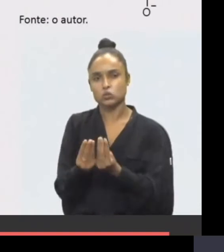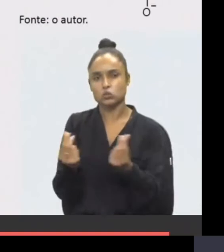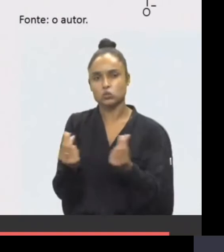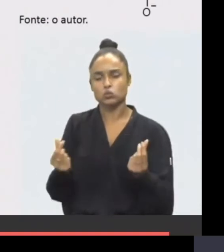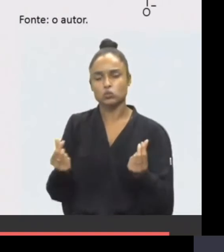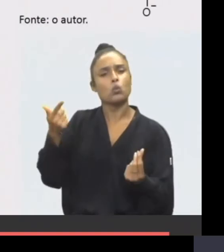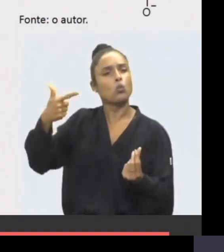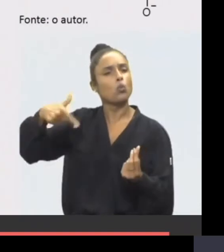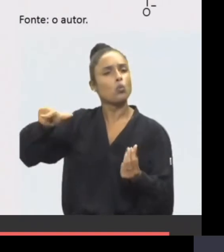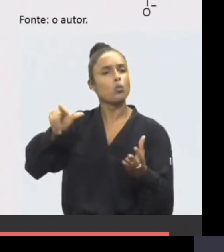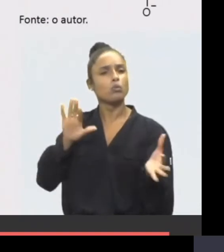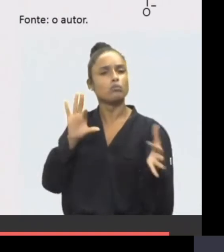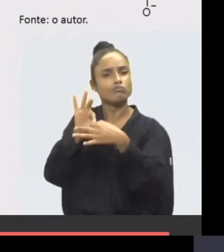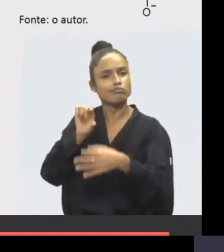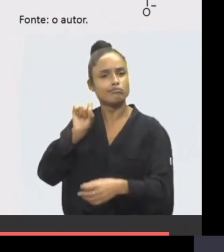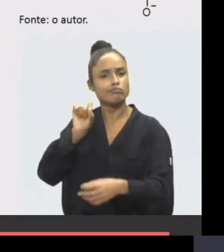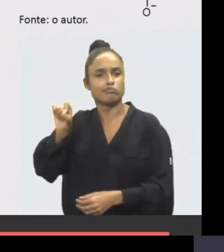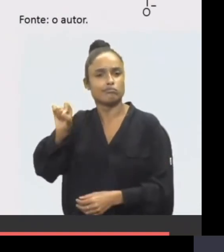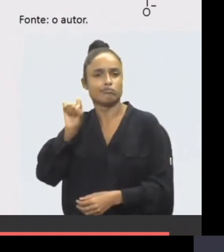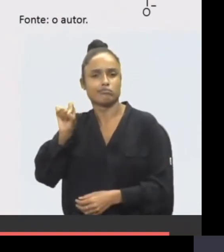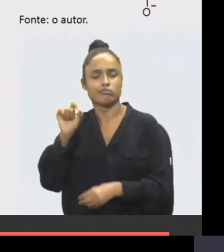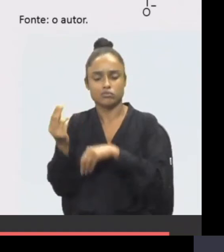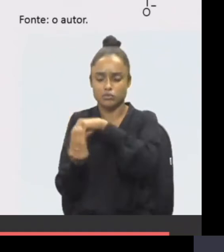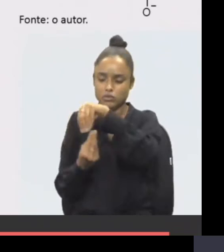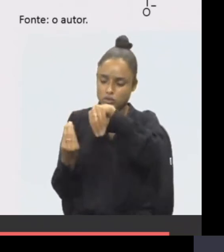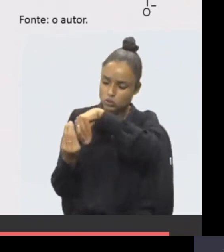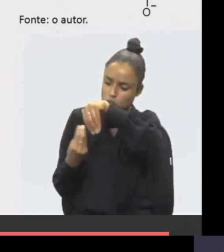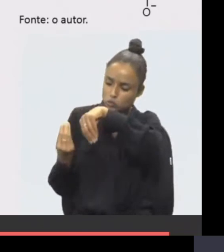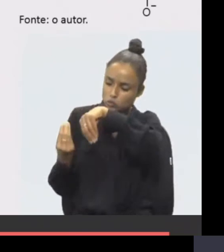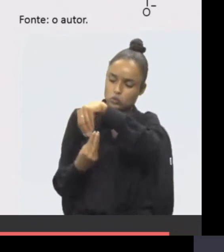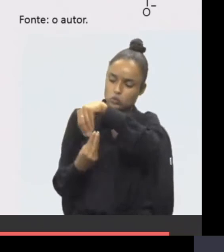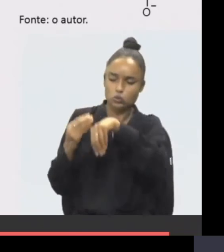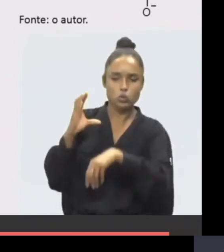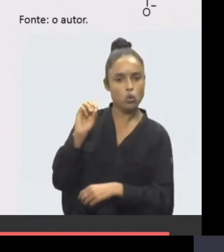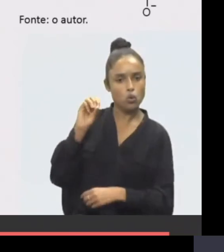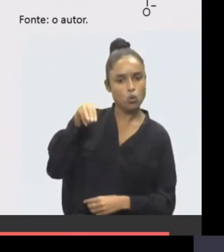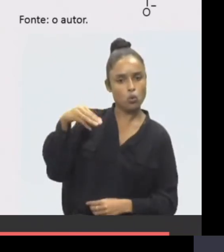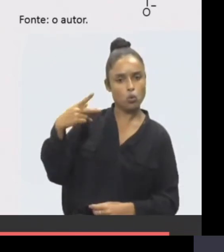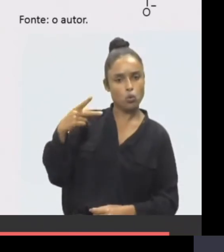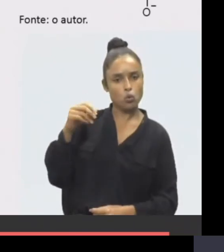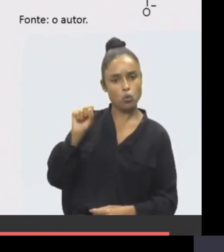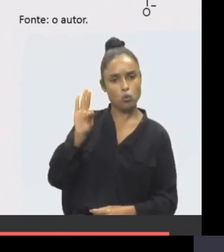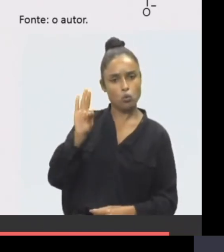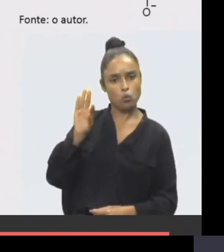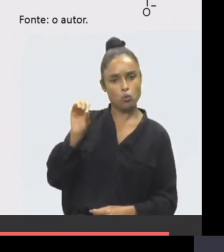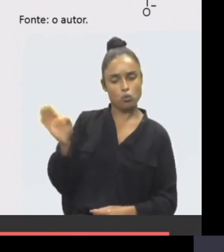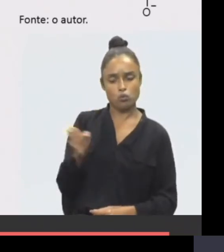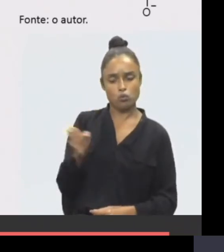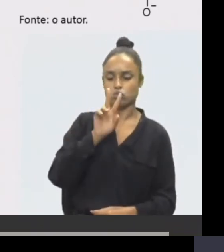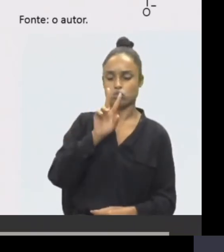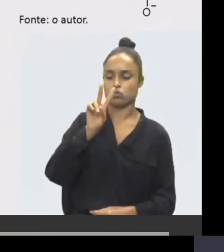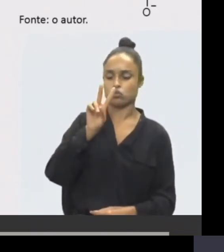Um outro ponto está relacionado com a reação desses compostos com o composto